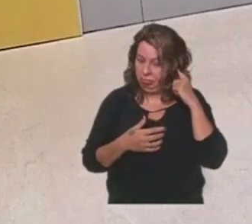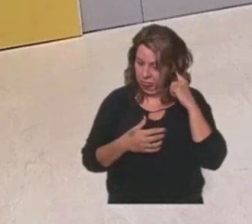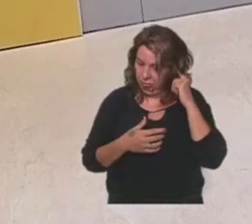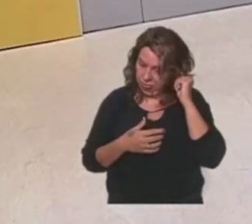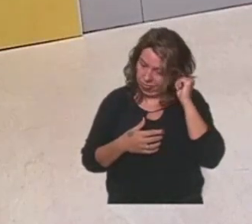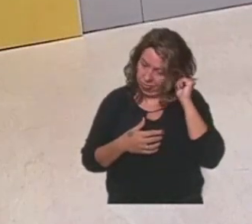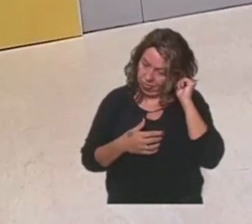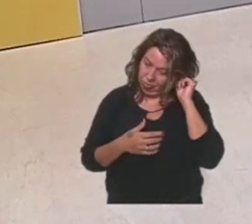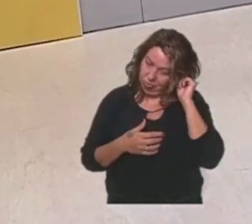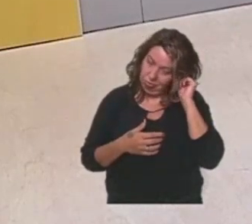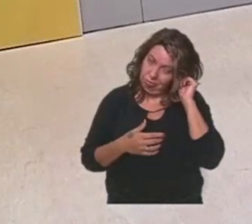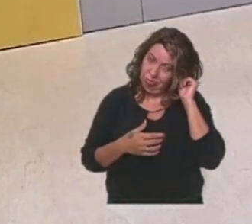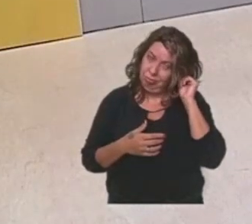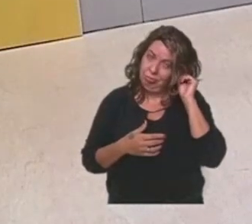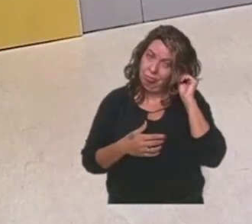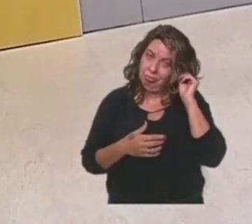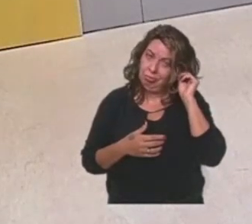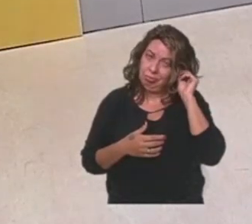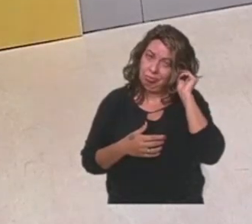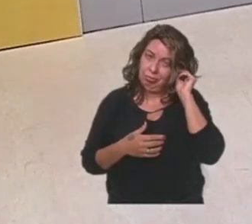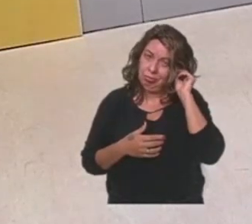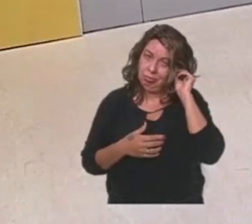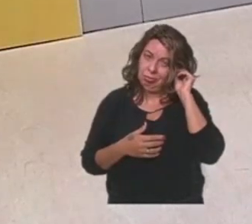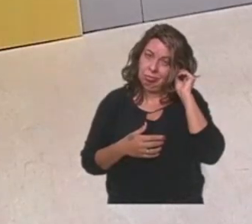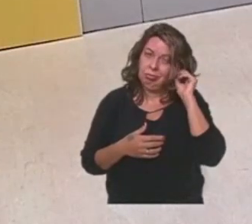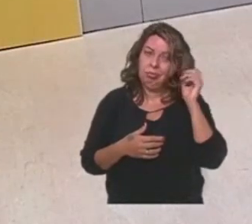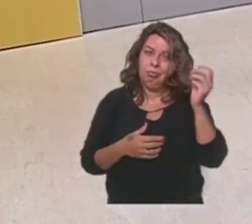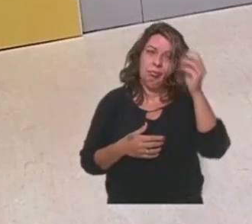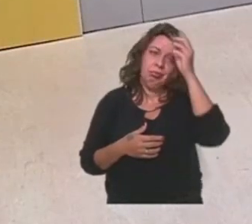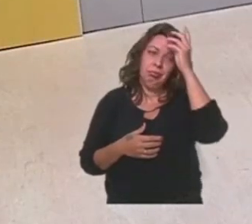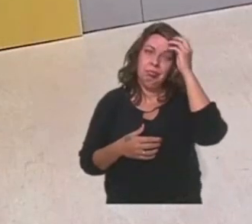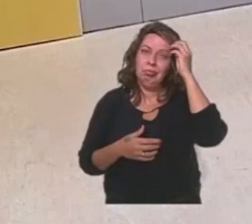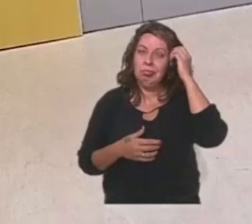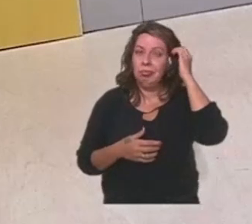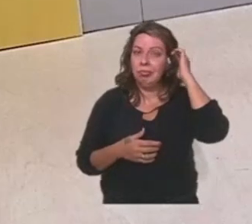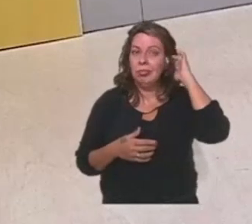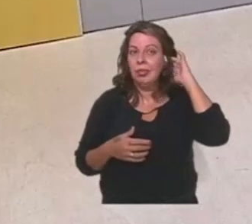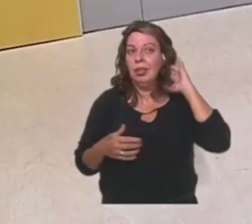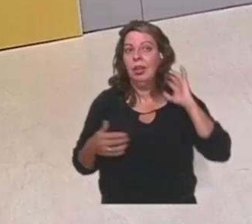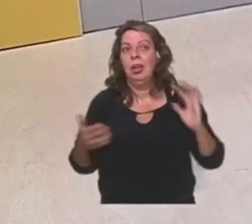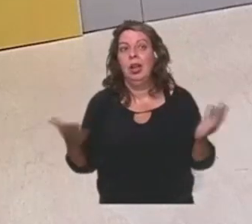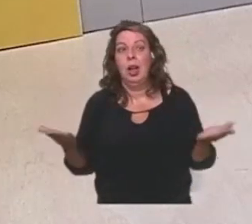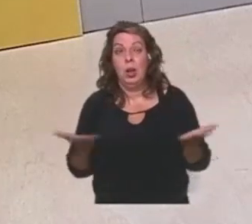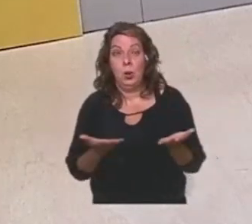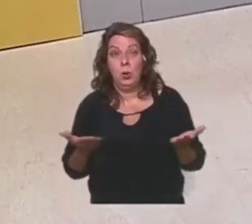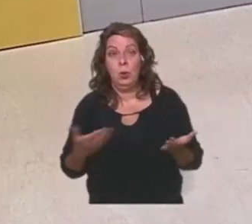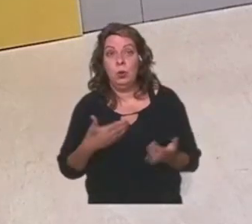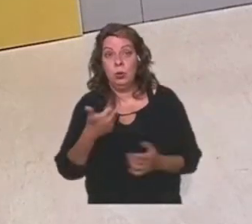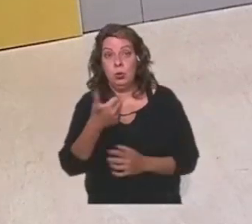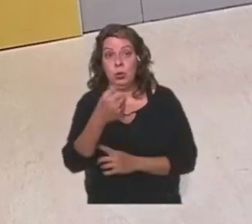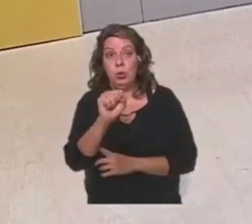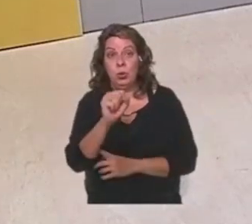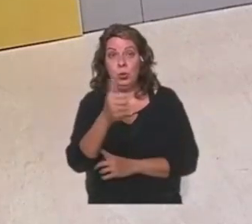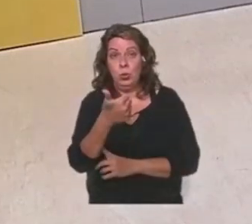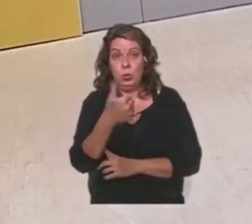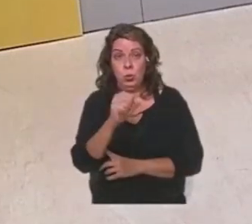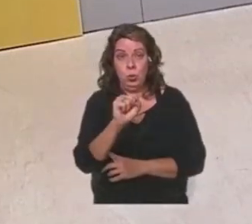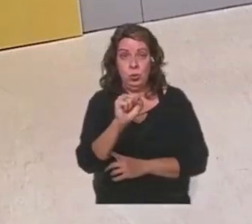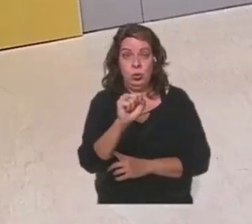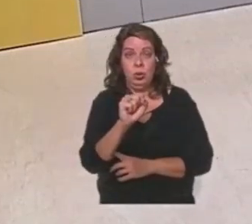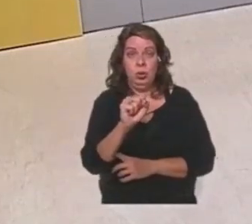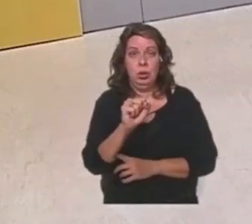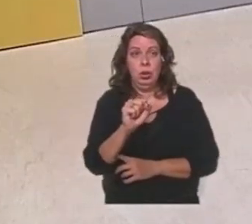e família, Bedega. Vamos nessa. Olha aí, vamos nessa. Simbora que 18 saiu.